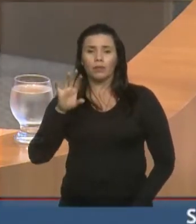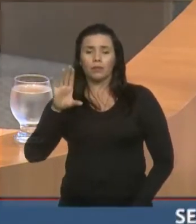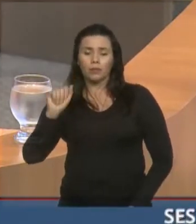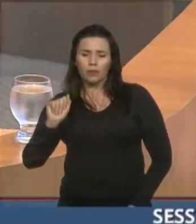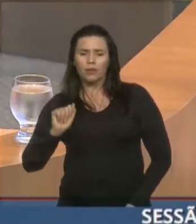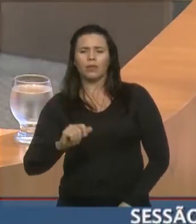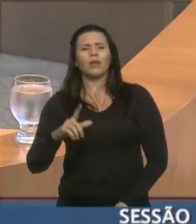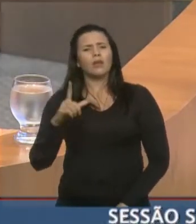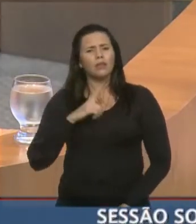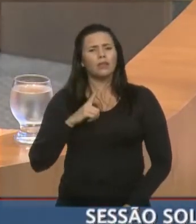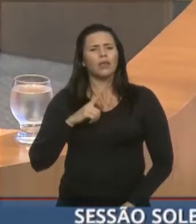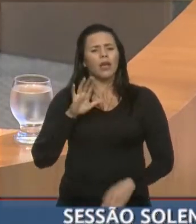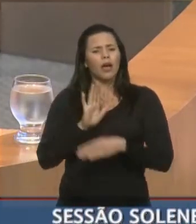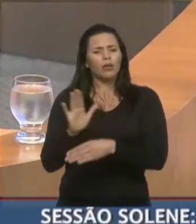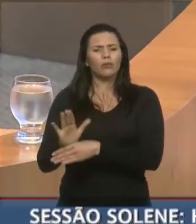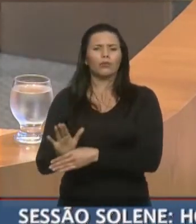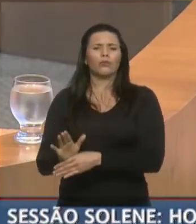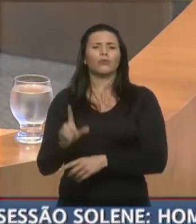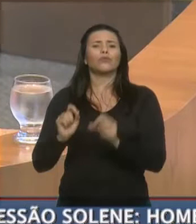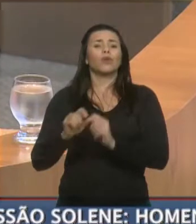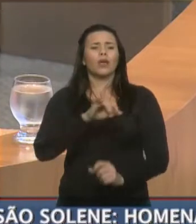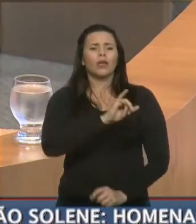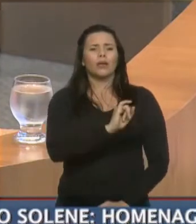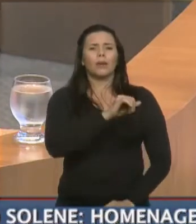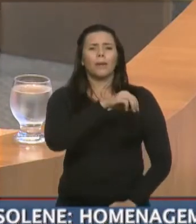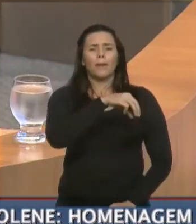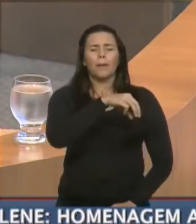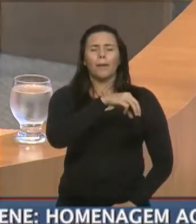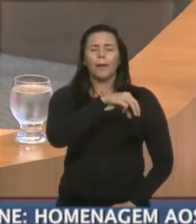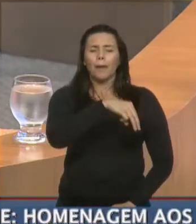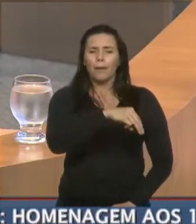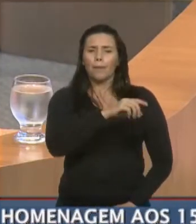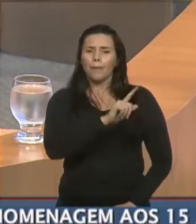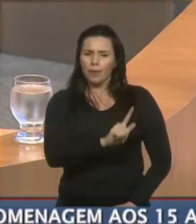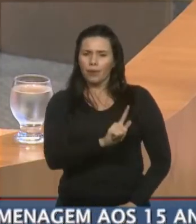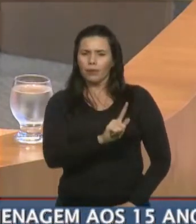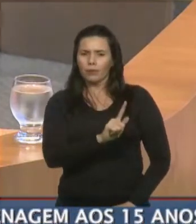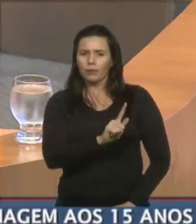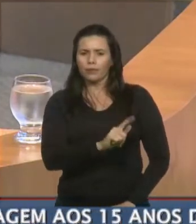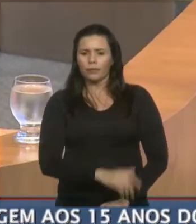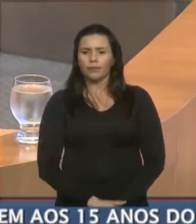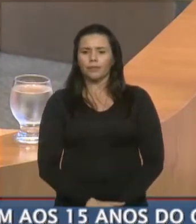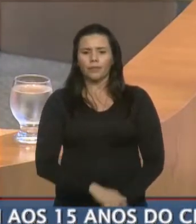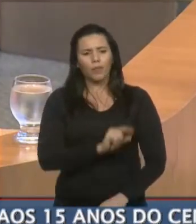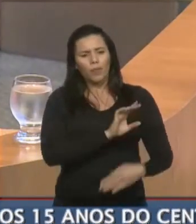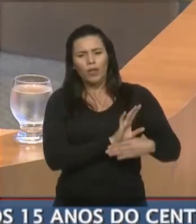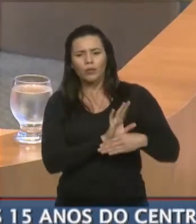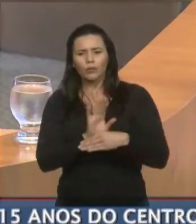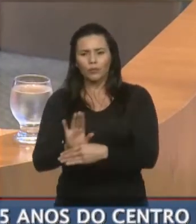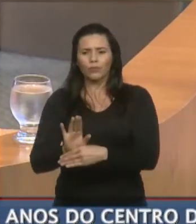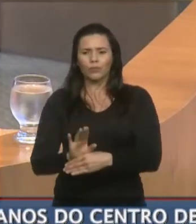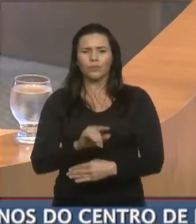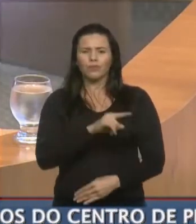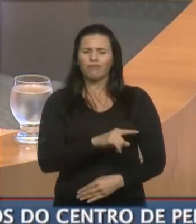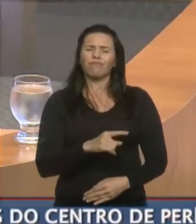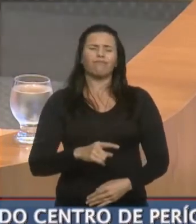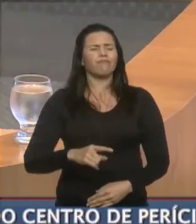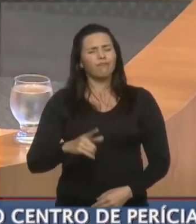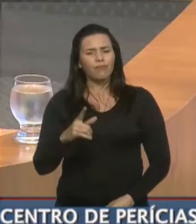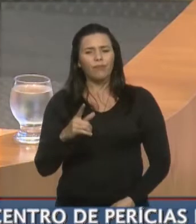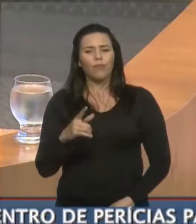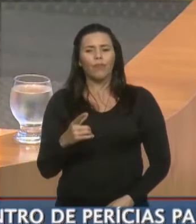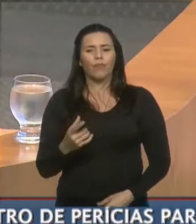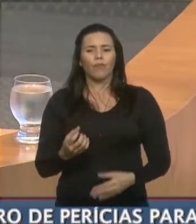Legal, órgão co-irmão da Perícia Oficial de Natureza Criminal do Estado, órgão centenário, fundado